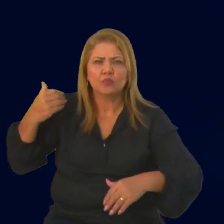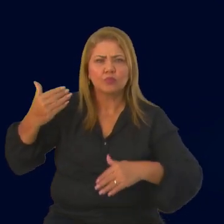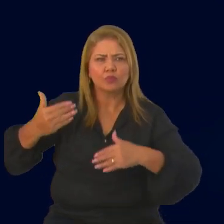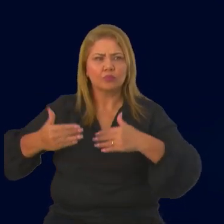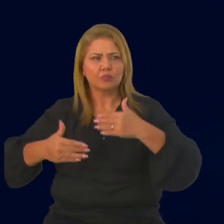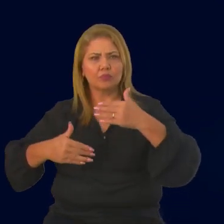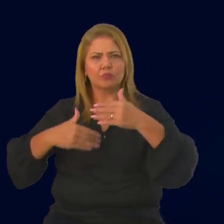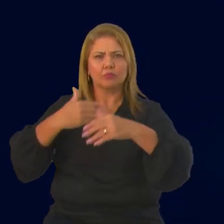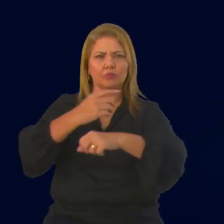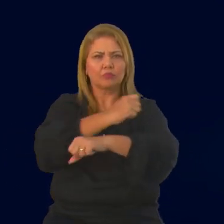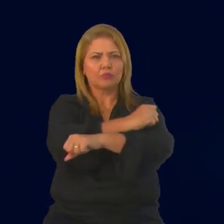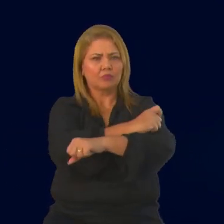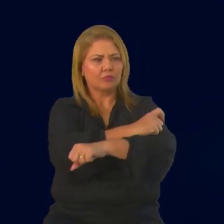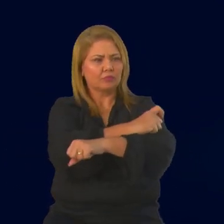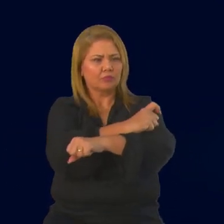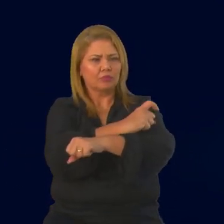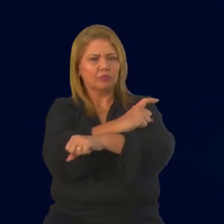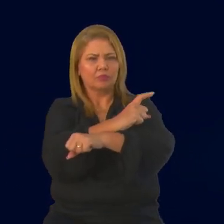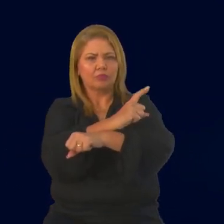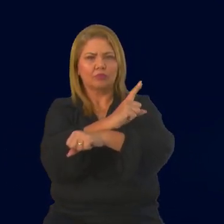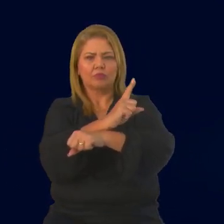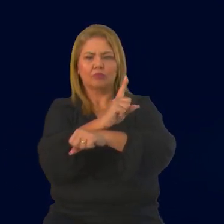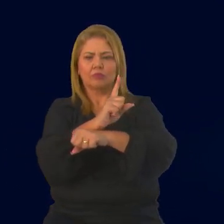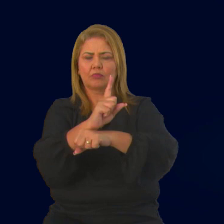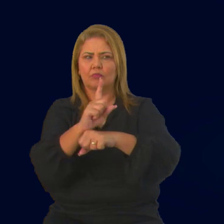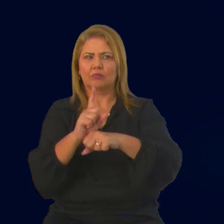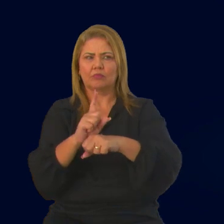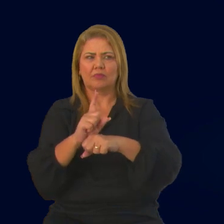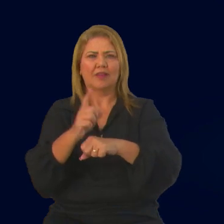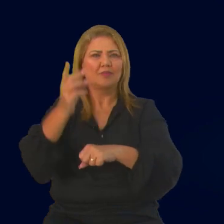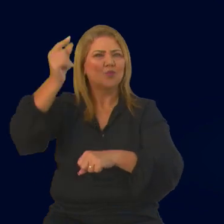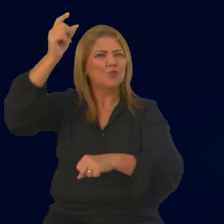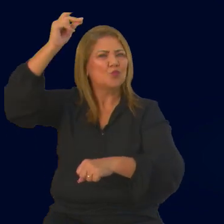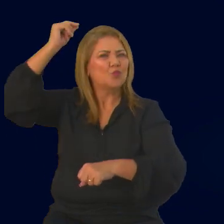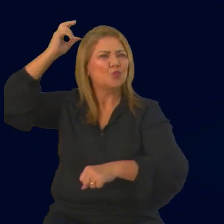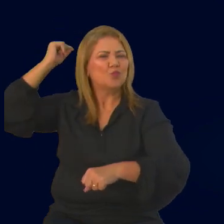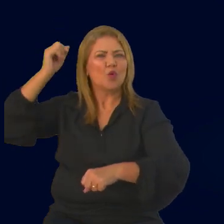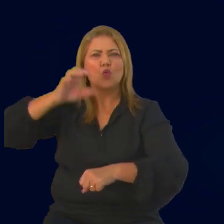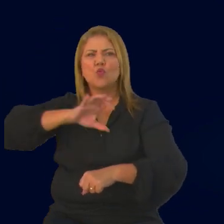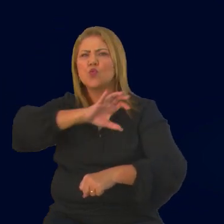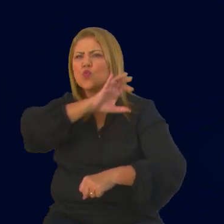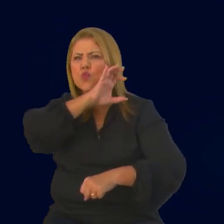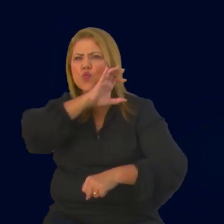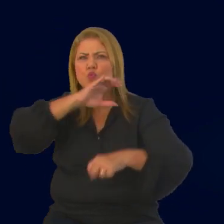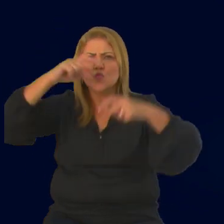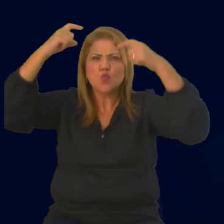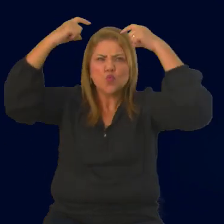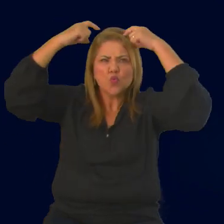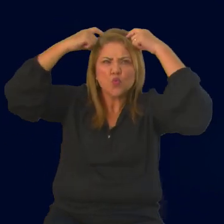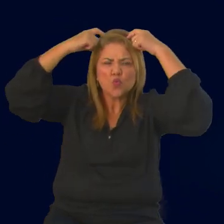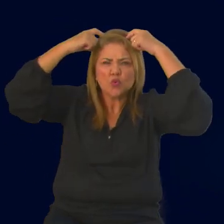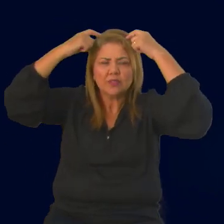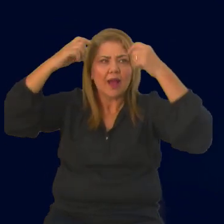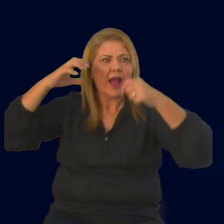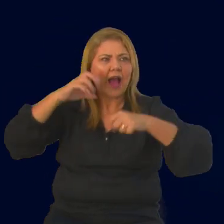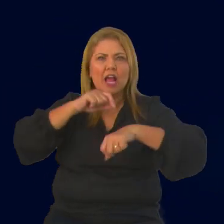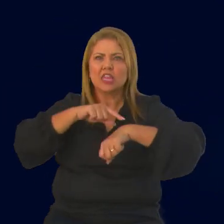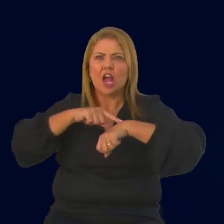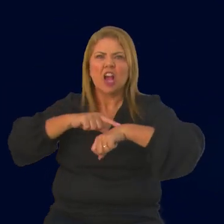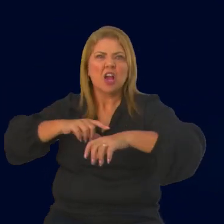Chegavam ursos, leões e tigres, imediatamente os homens saíam para o ataque.